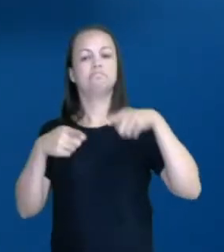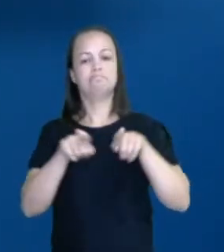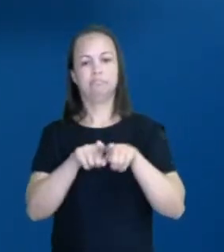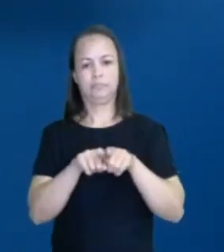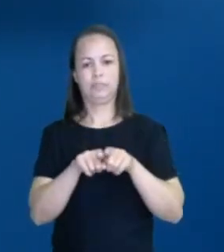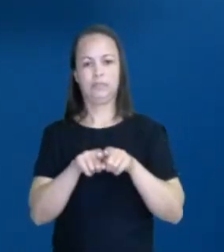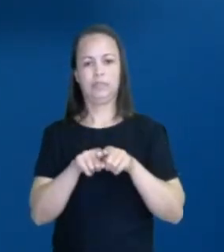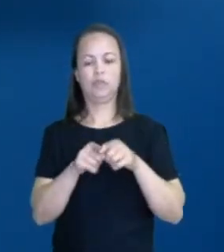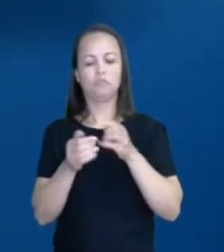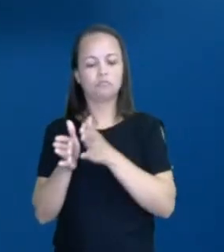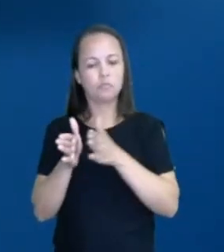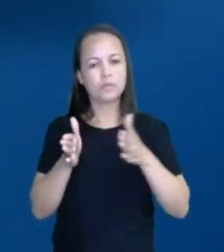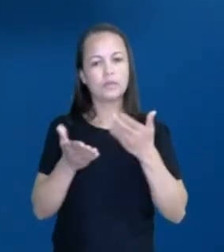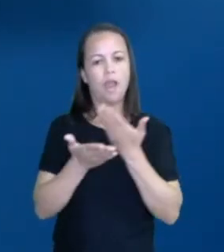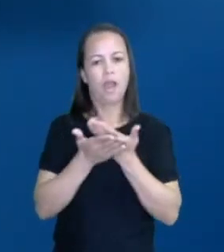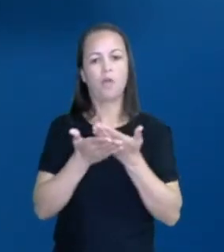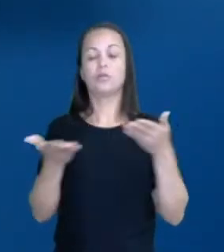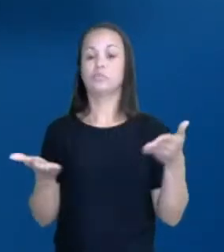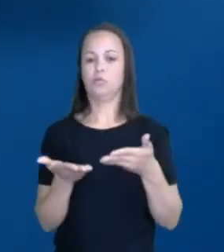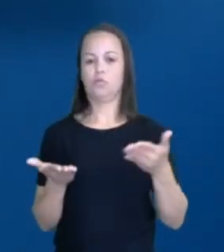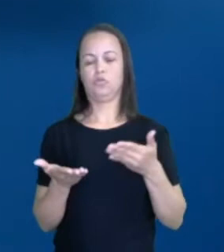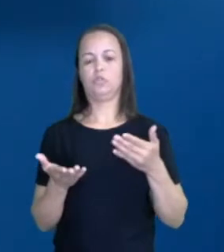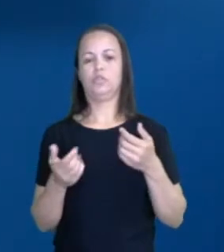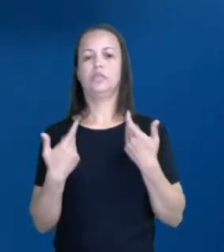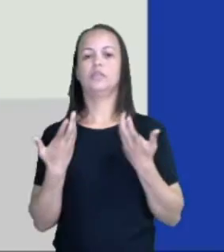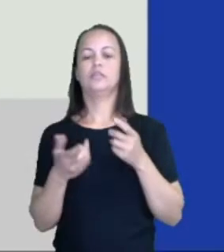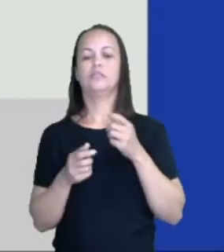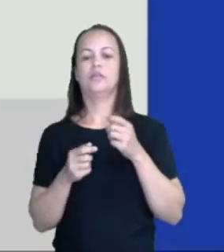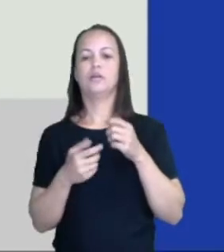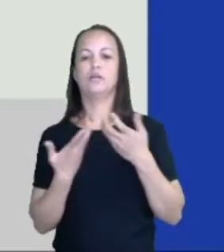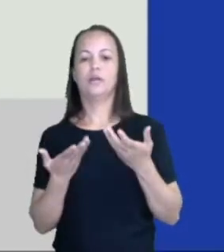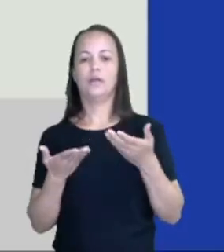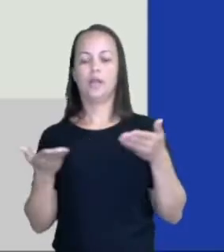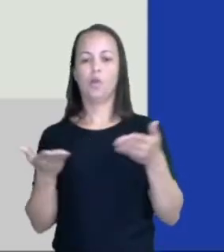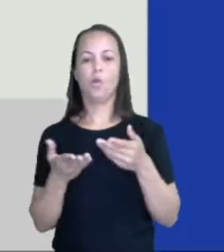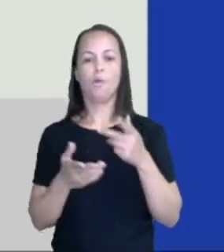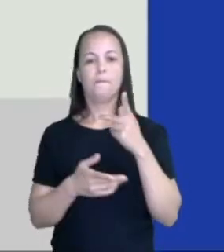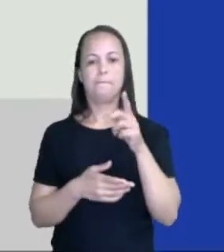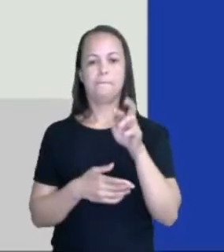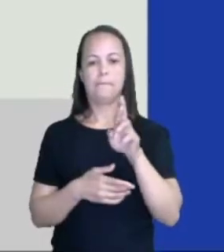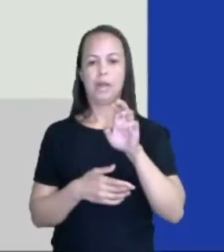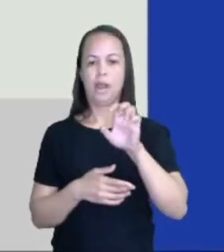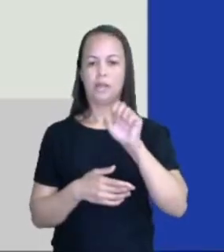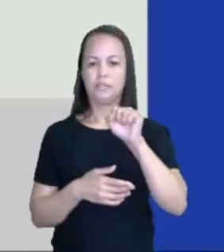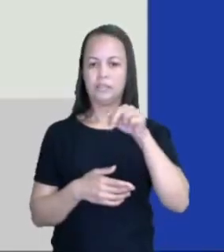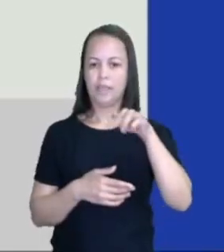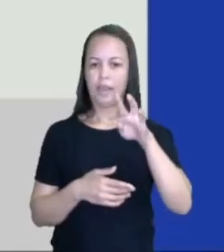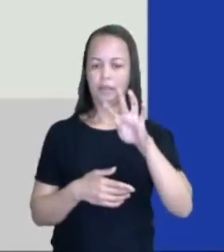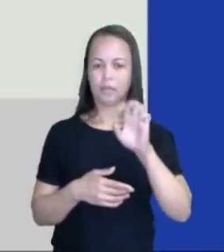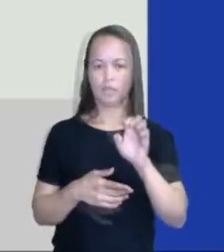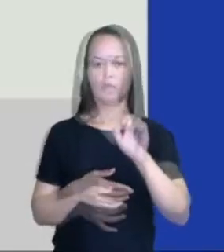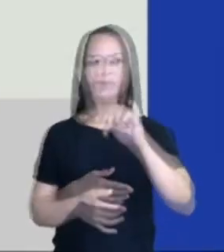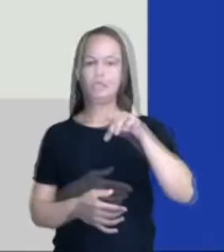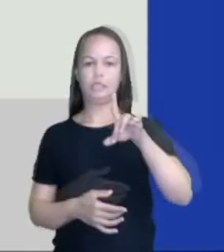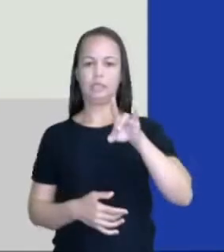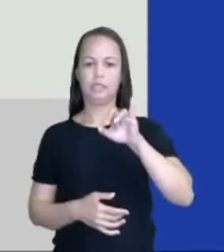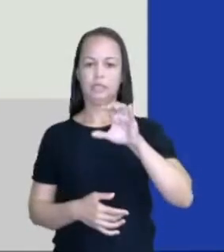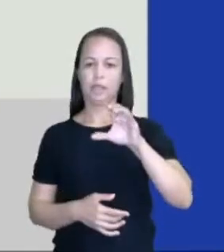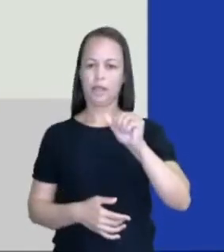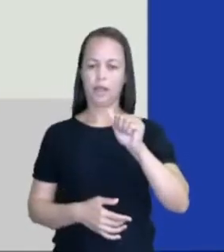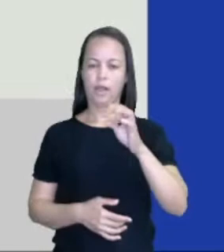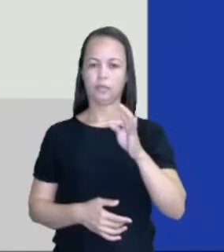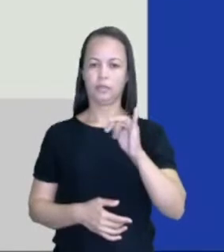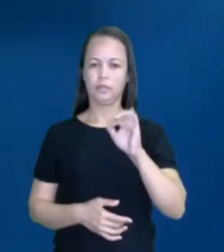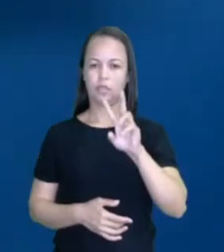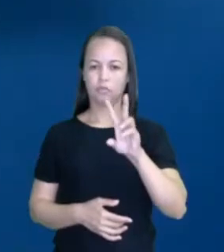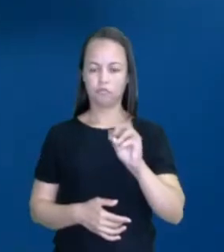a aula de hoje, que é sobre o presente do indicativo dos verbos ser e estar. E antes da